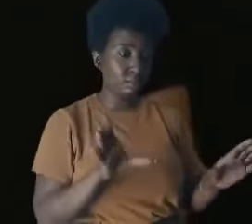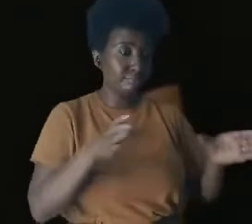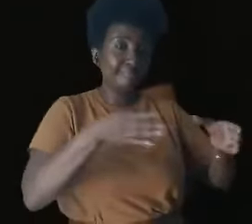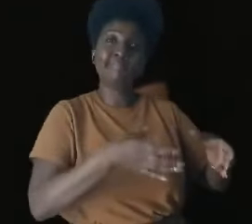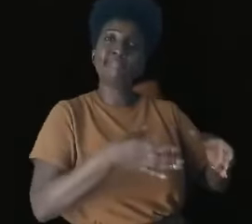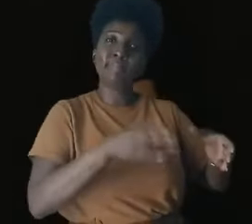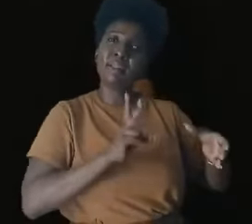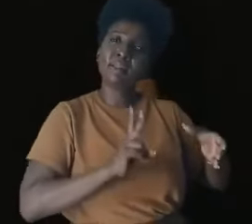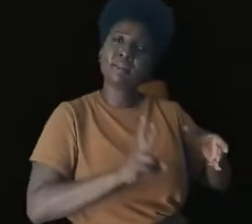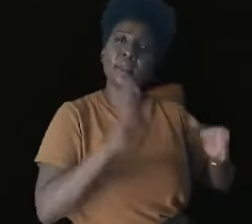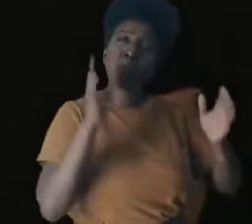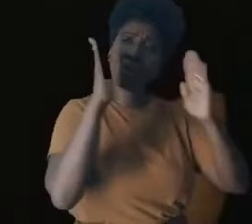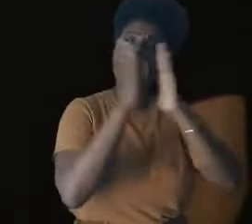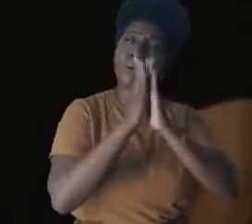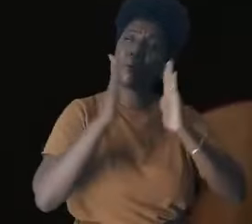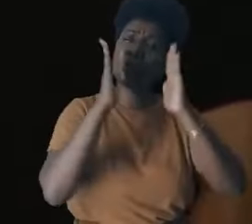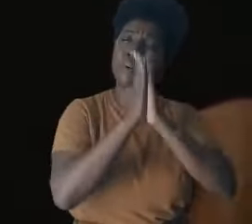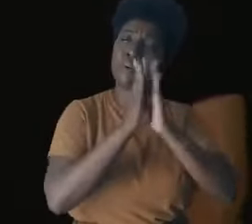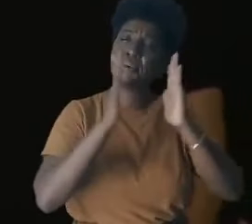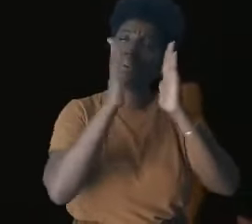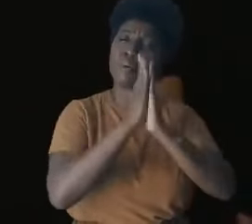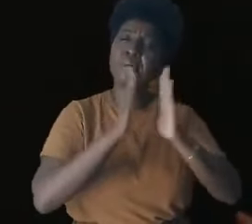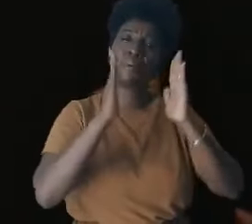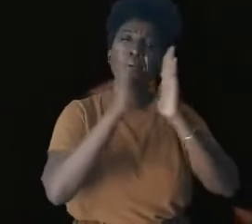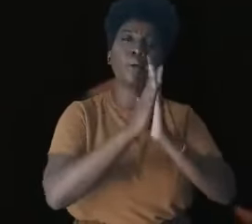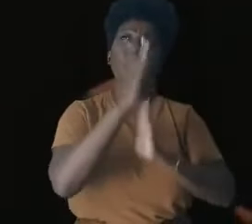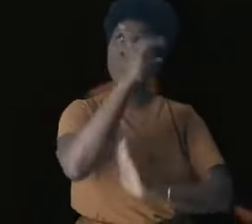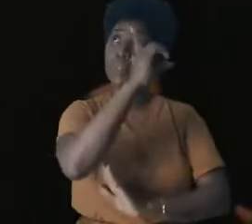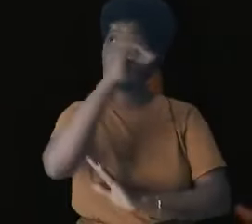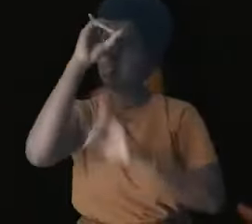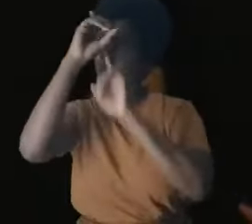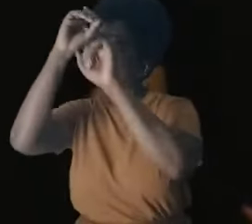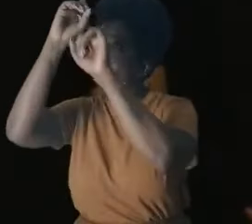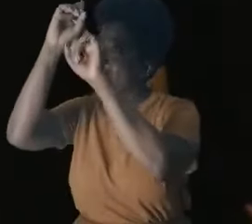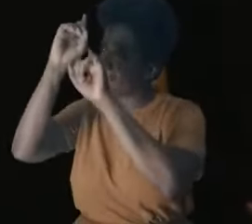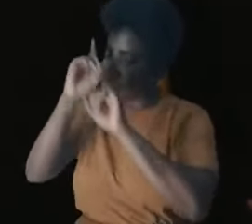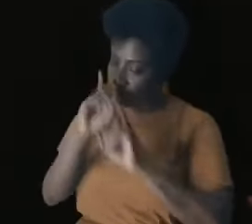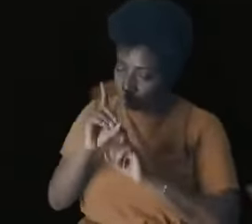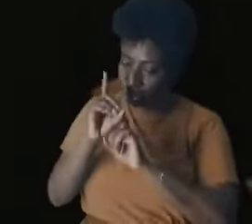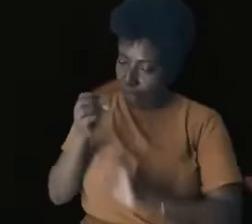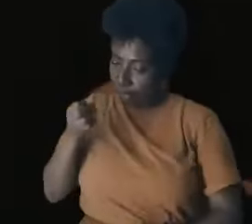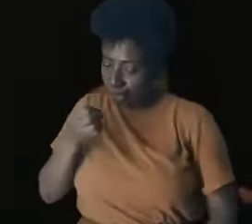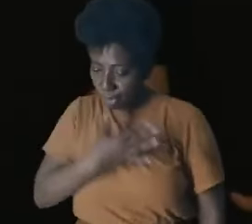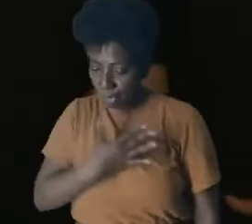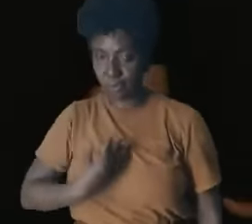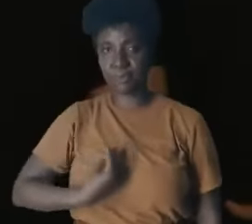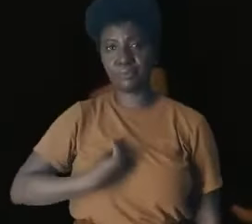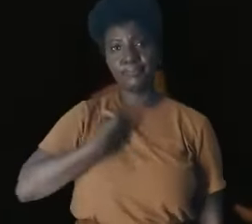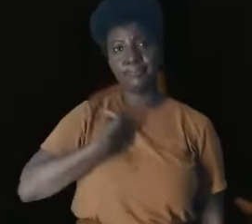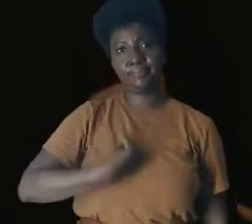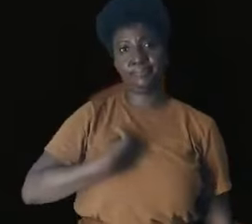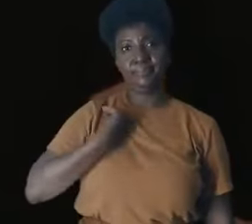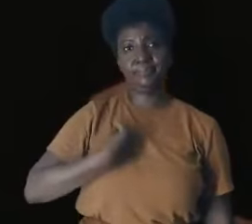buscam em Deus, nos dias difíceis, uma forma de renovação da sua